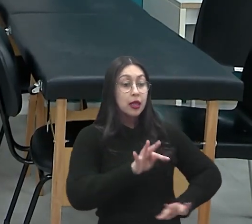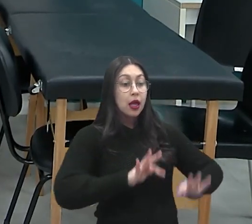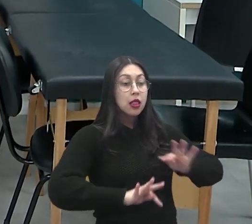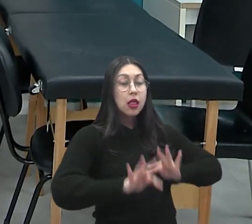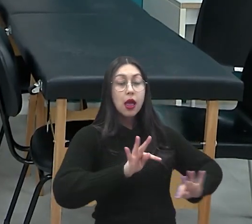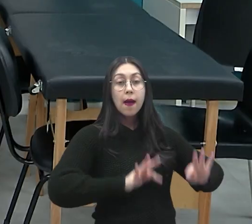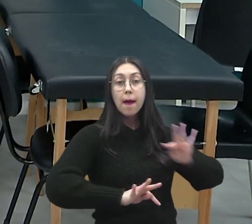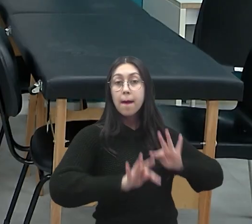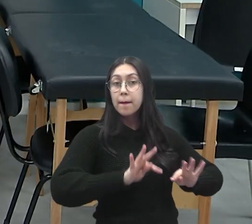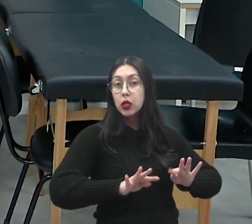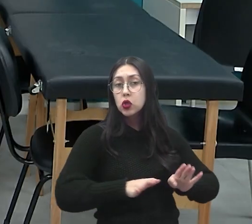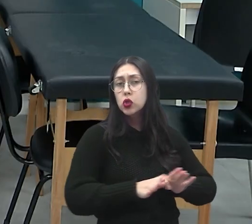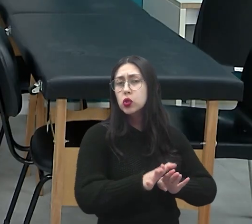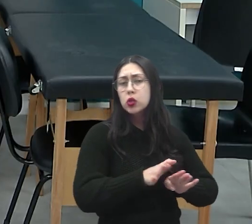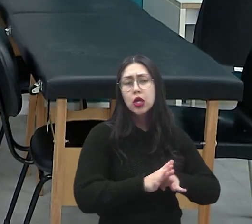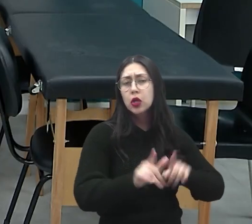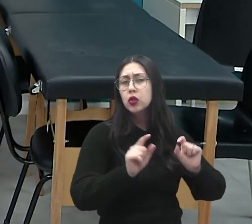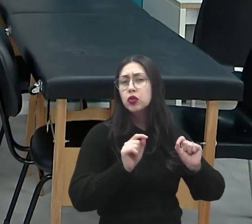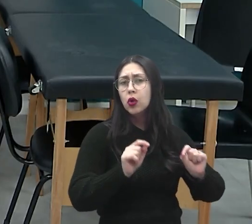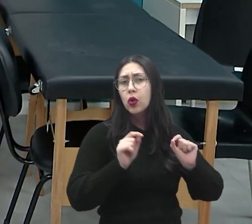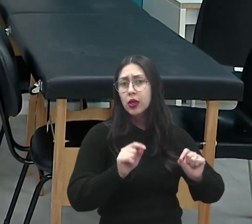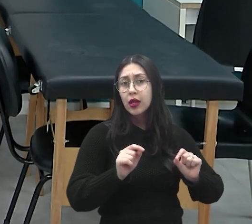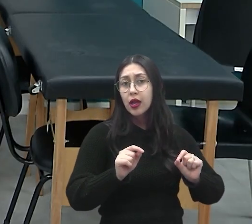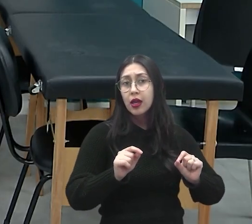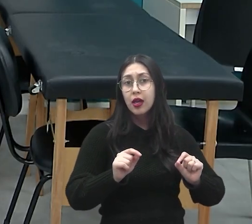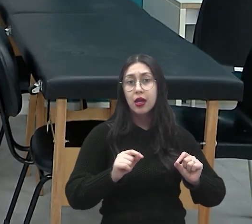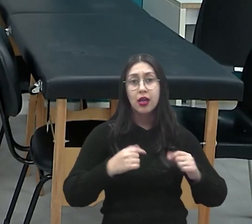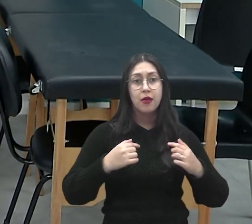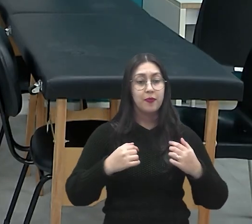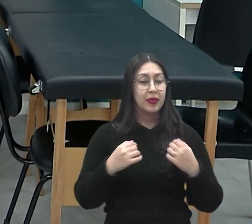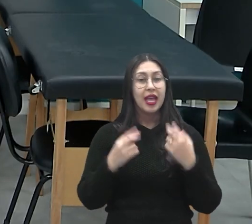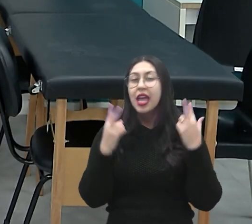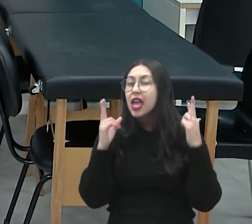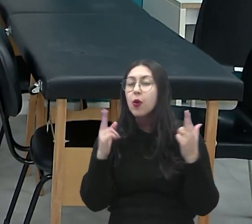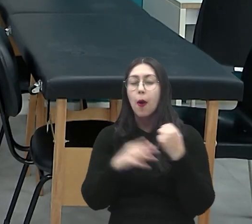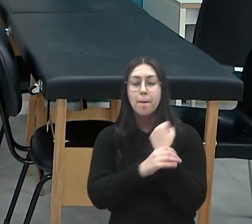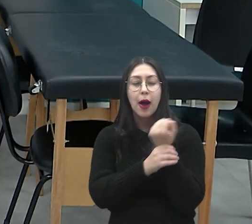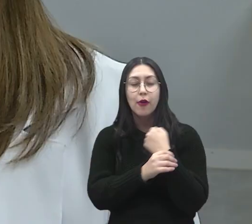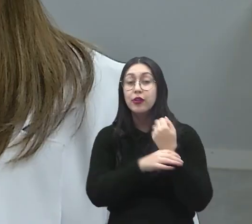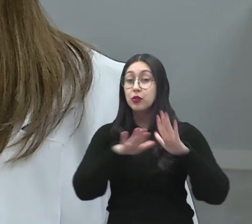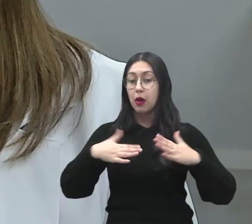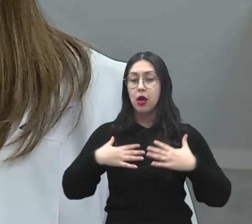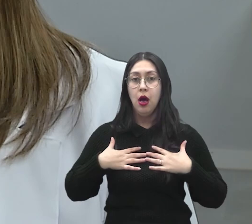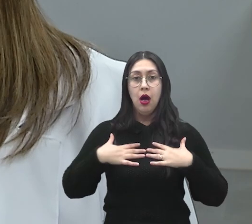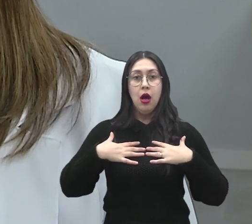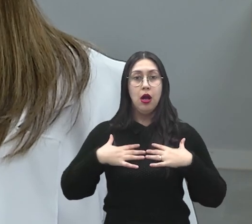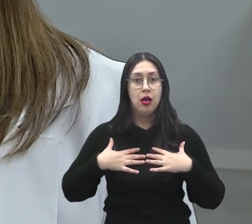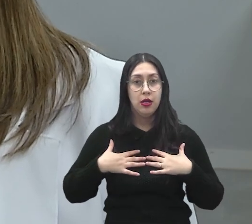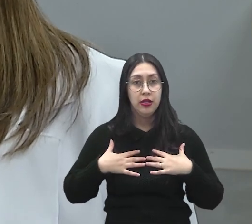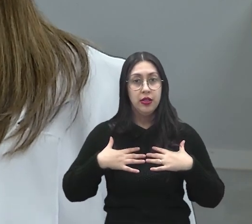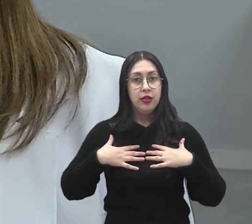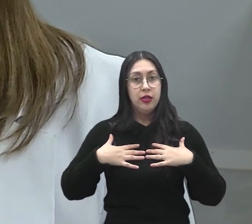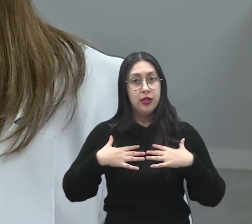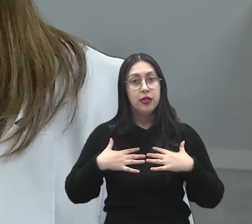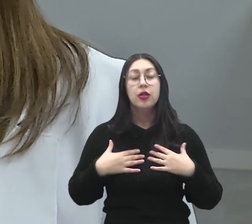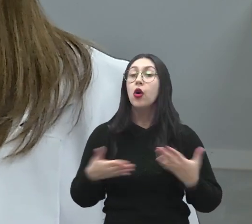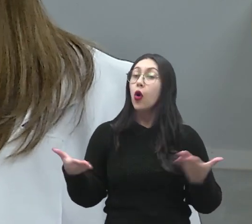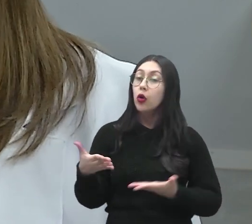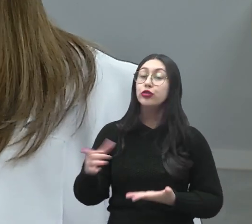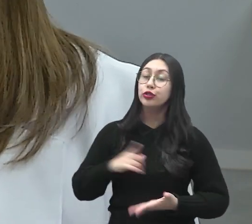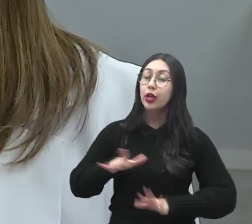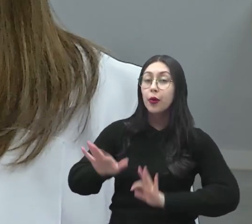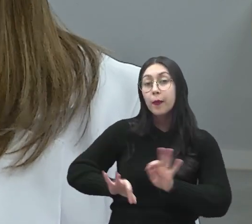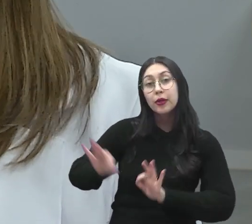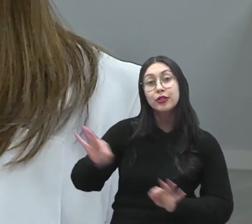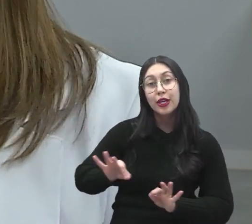tratamentos que vem sendo recomendado pelos especialistas é a fisioterapia respiratória. Hoje, a fisioterapia respiratória